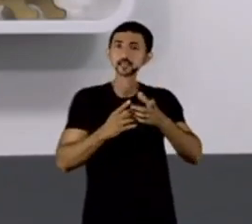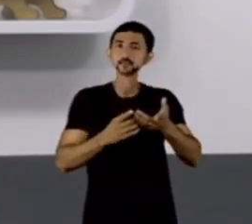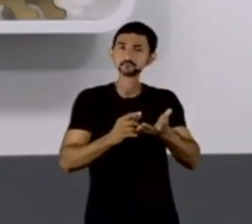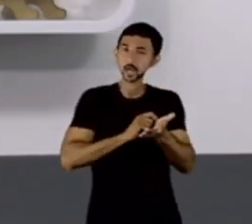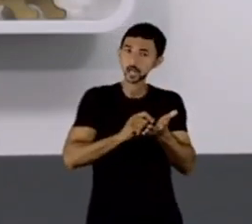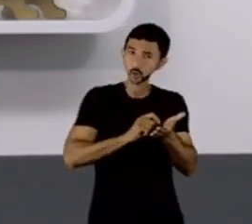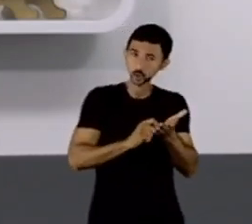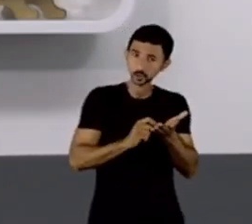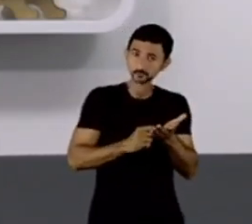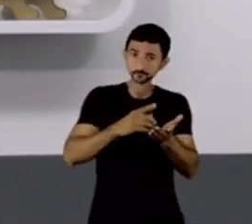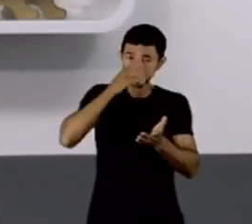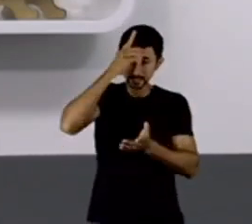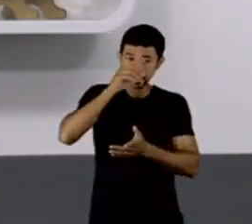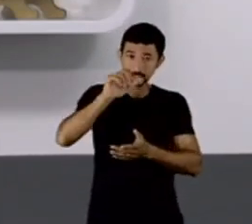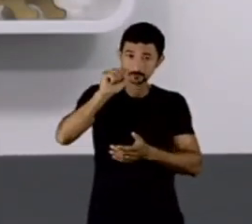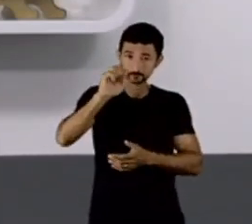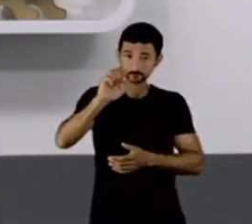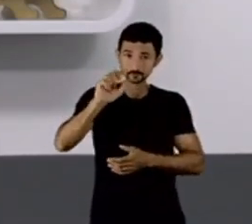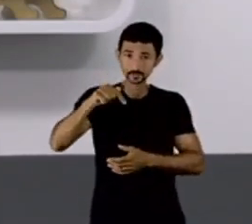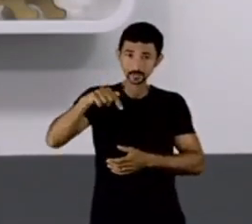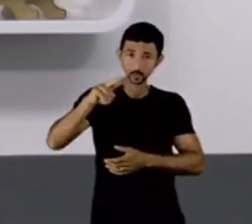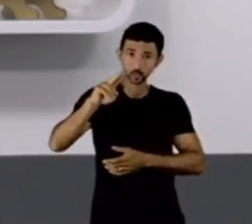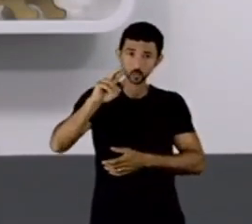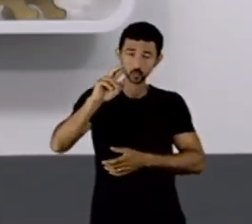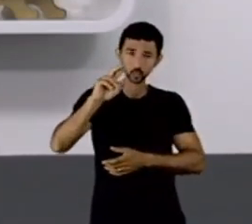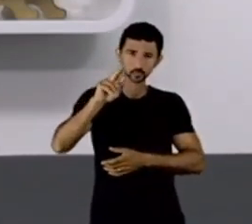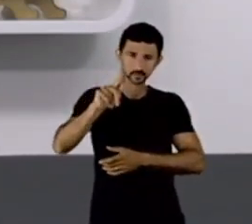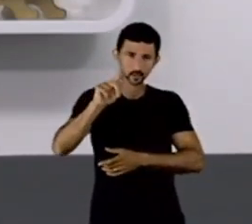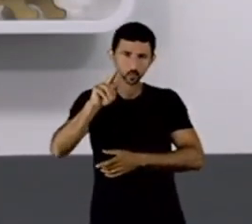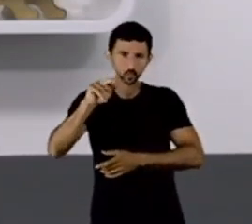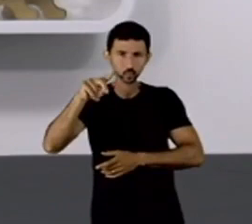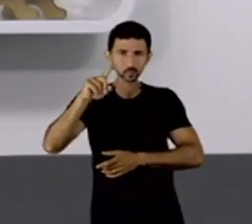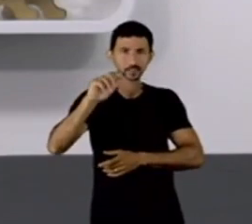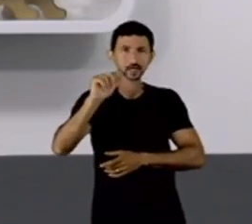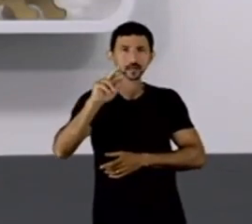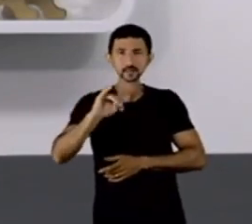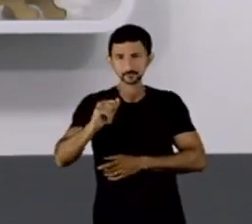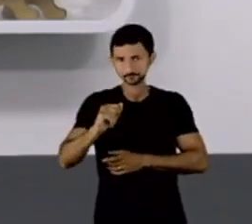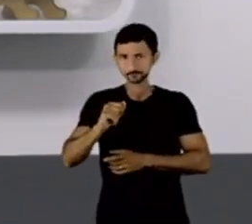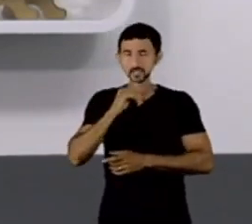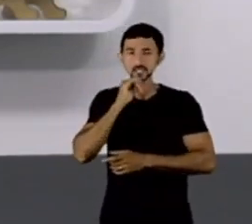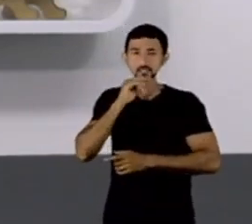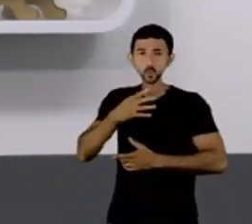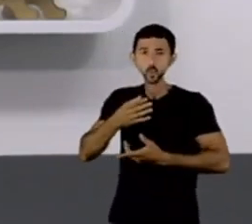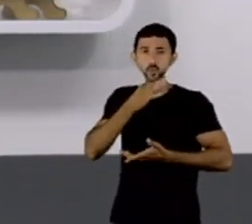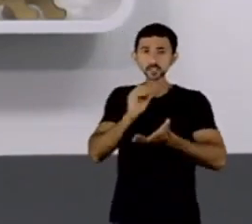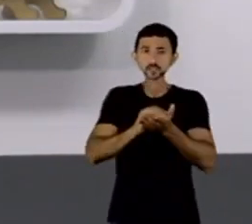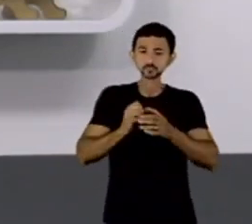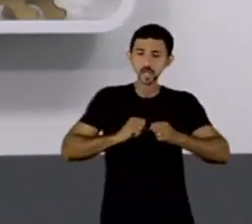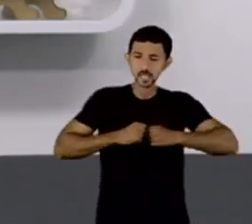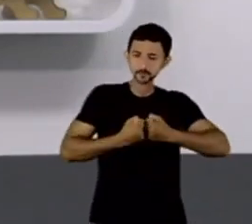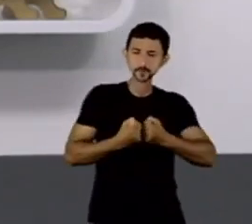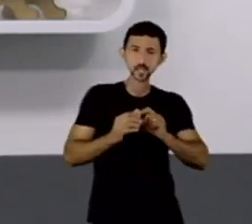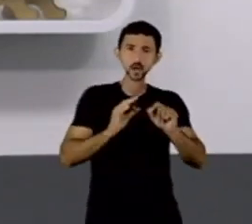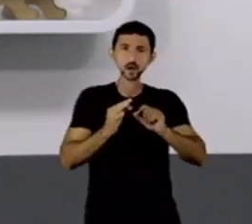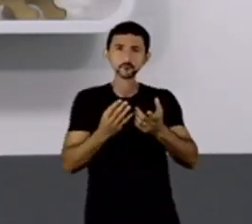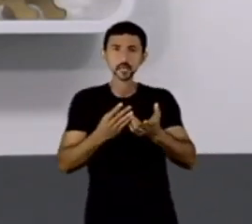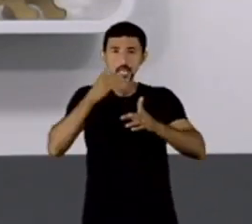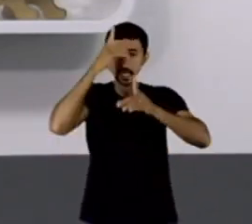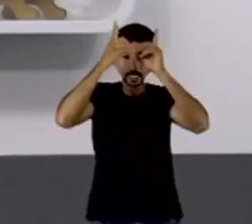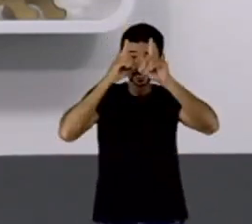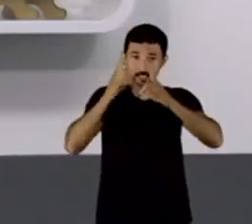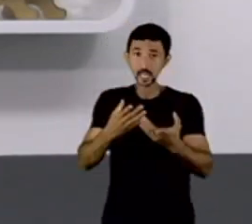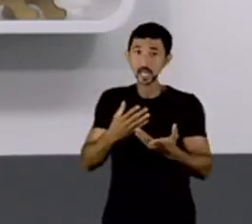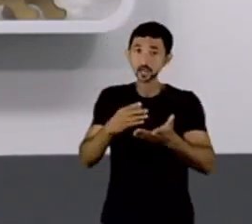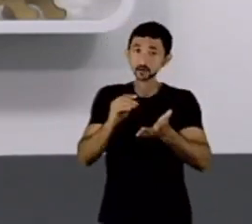seu caderninho. Um texto opinativo, na defesa dessa opinião, ele apresenta ideias que